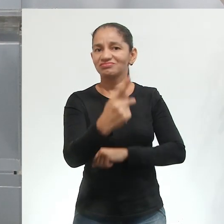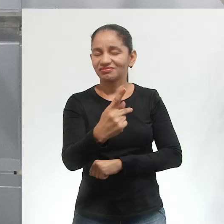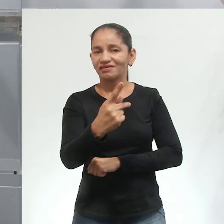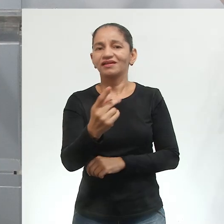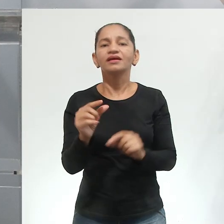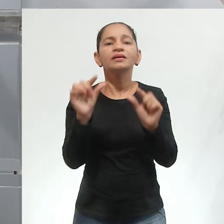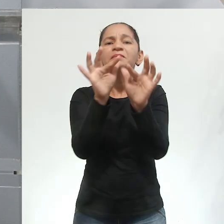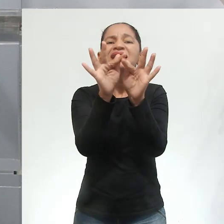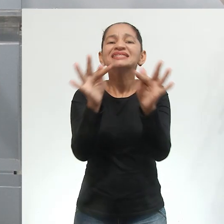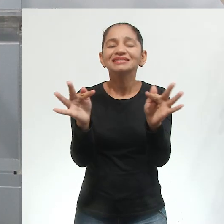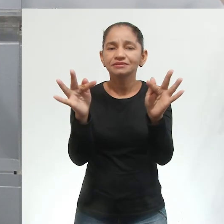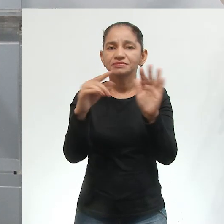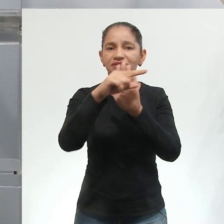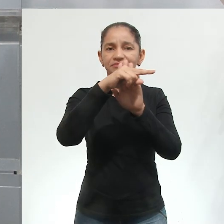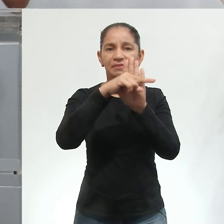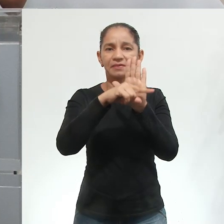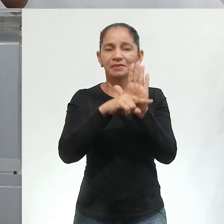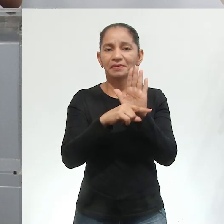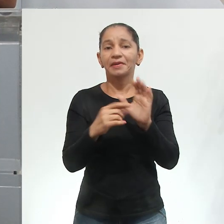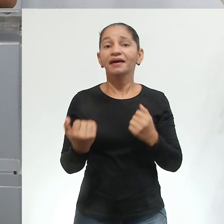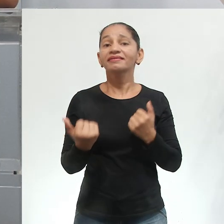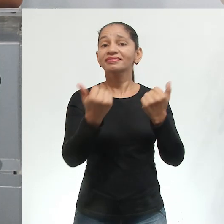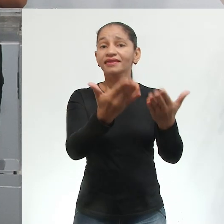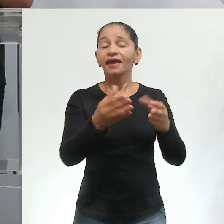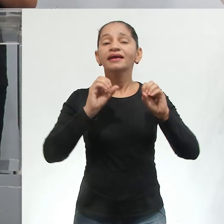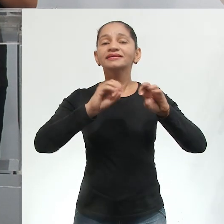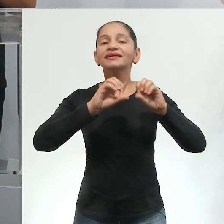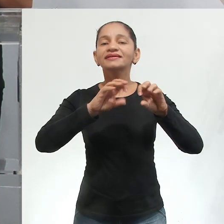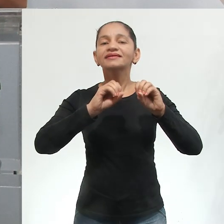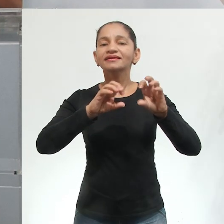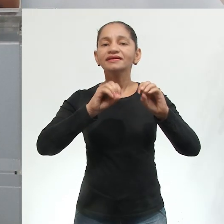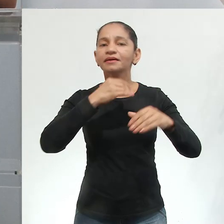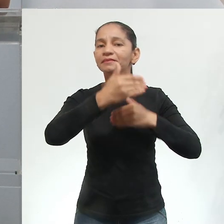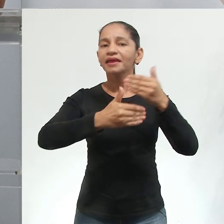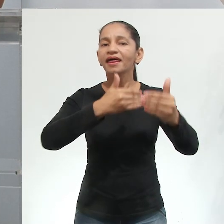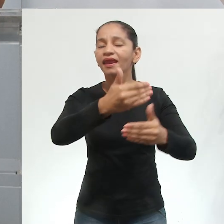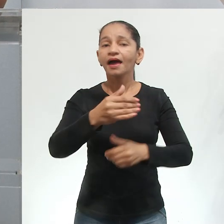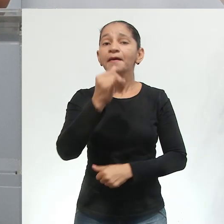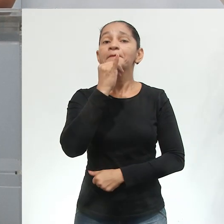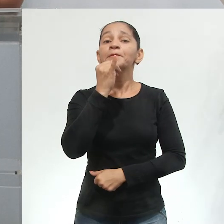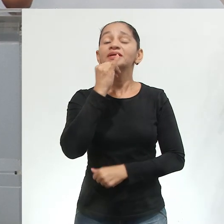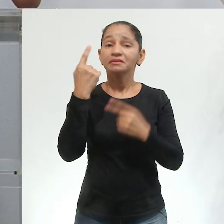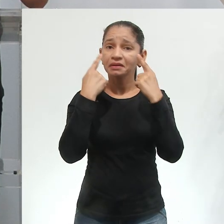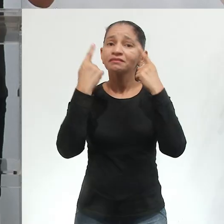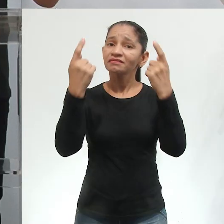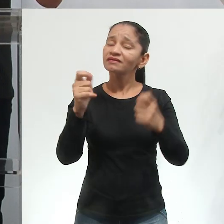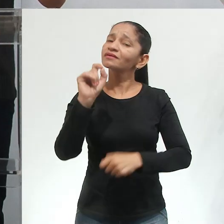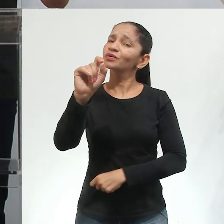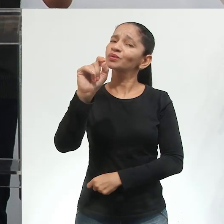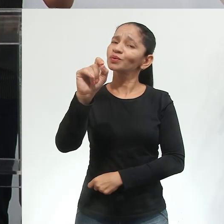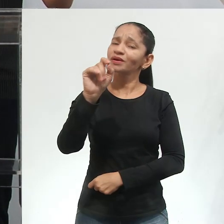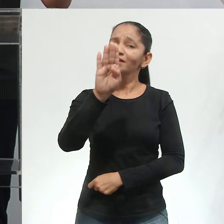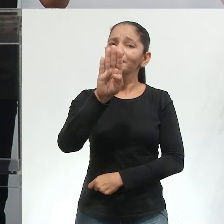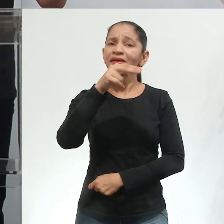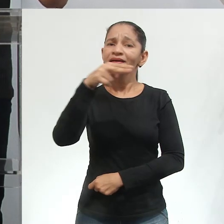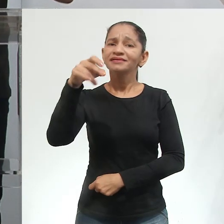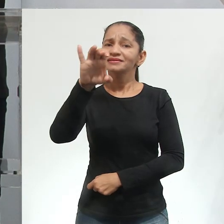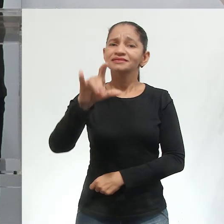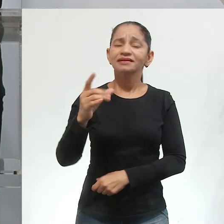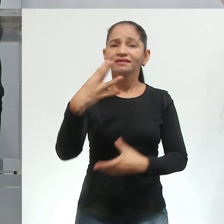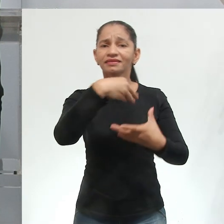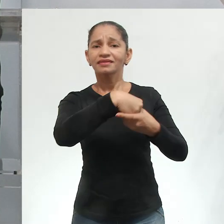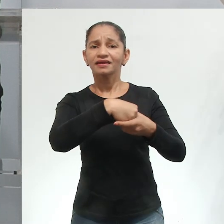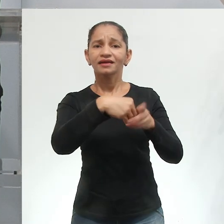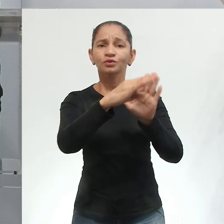os elementos mínimos que têm que ser trabalhados? É interessante dizer que na BNCC nós não estamos nos